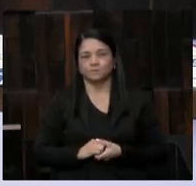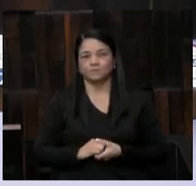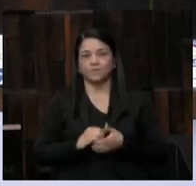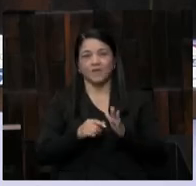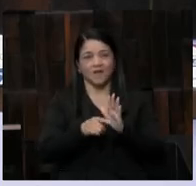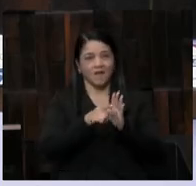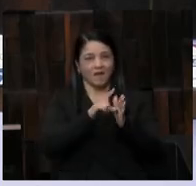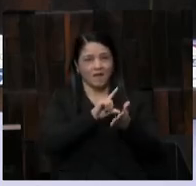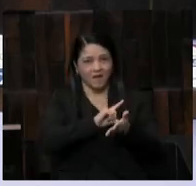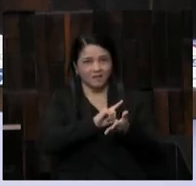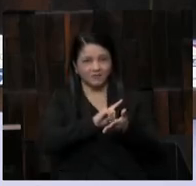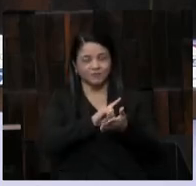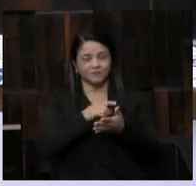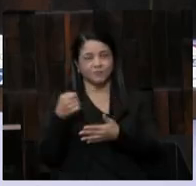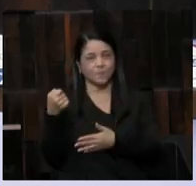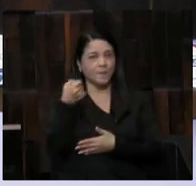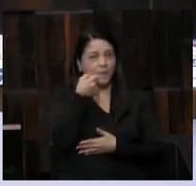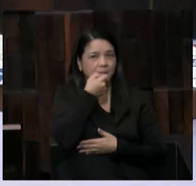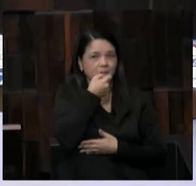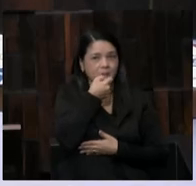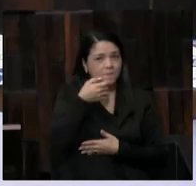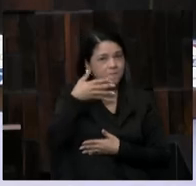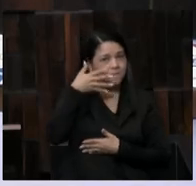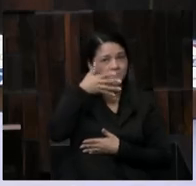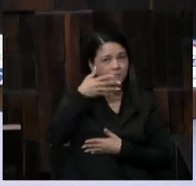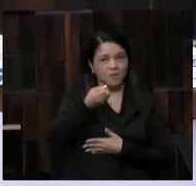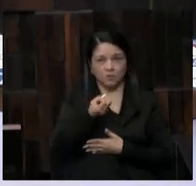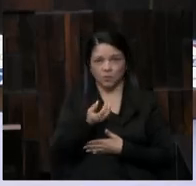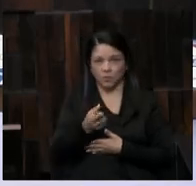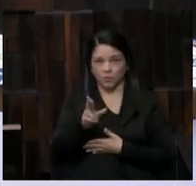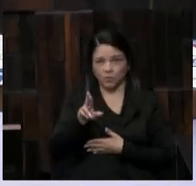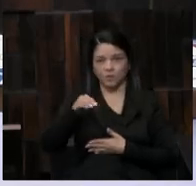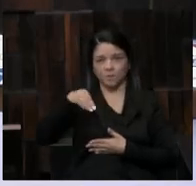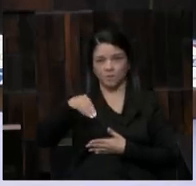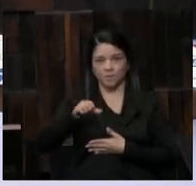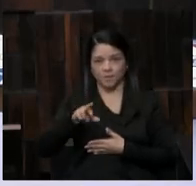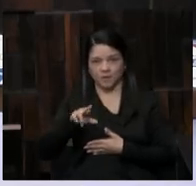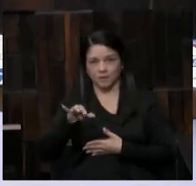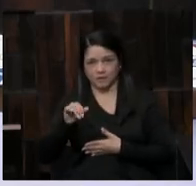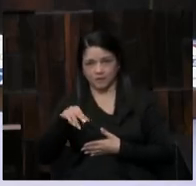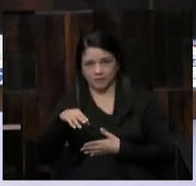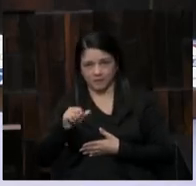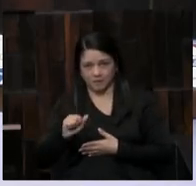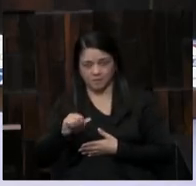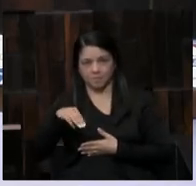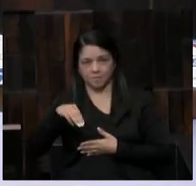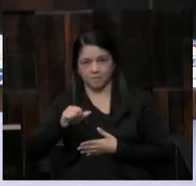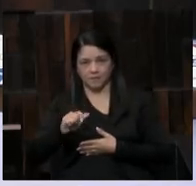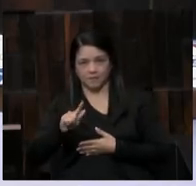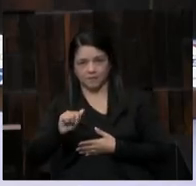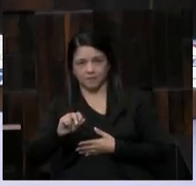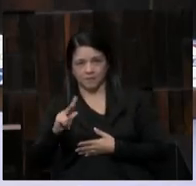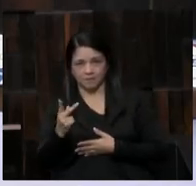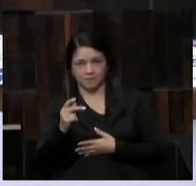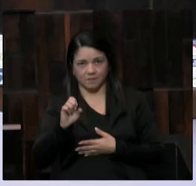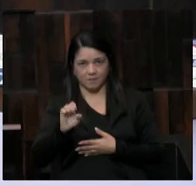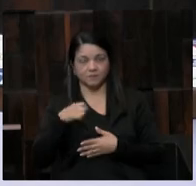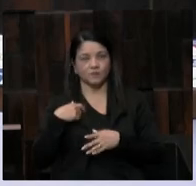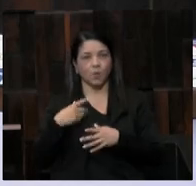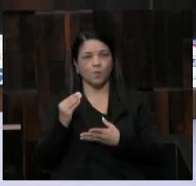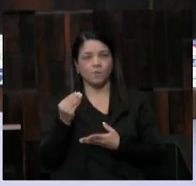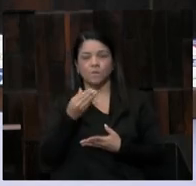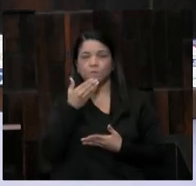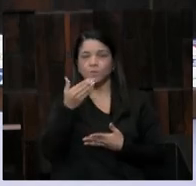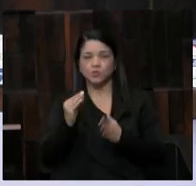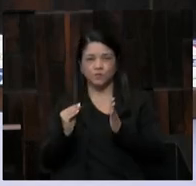antes de passar a palavra para a doutora Marina Magalhães Lopes, eu vou pedir para que coloque um vídeo